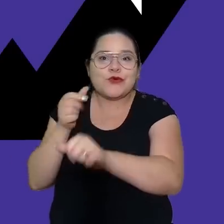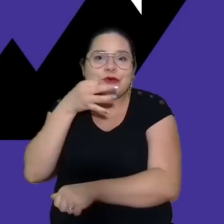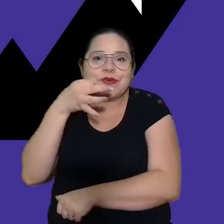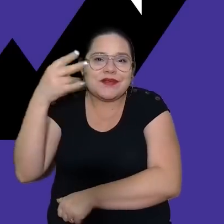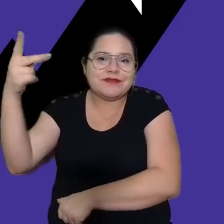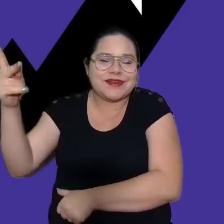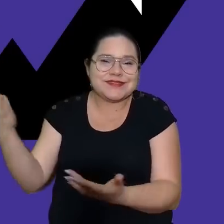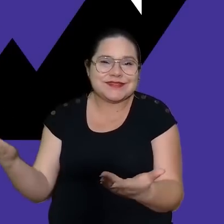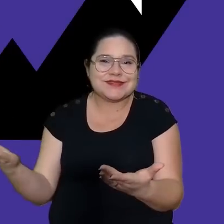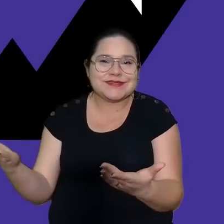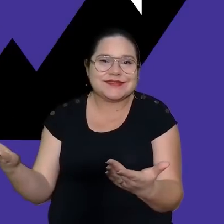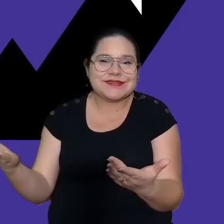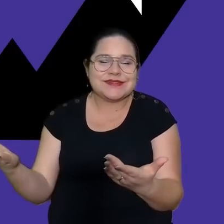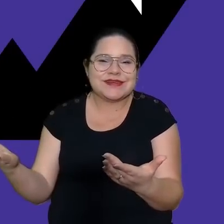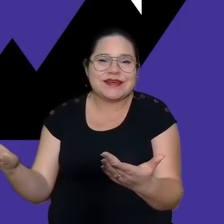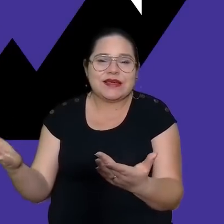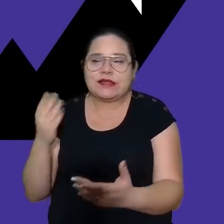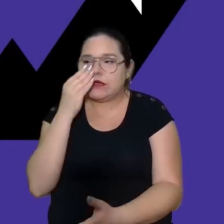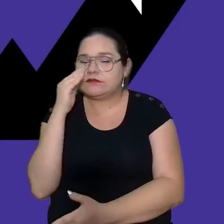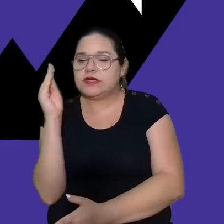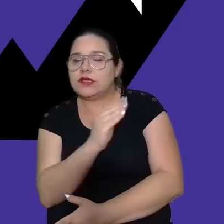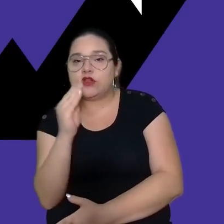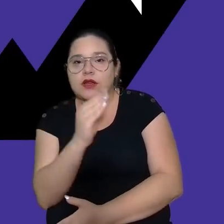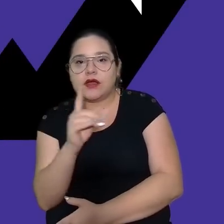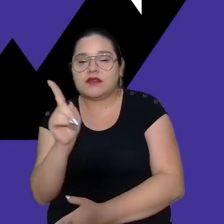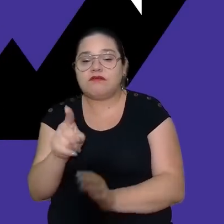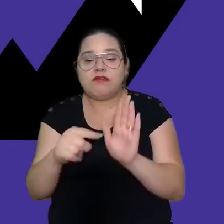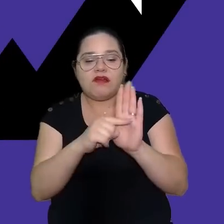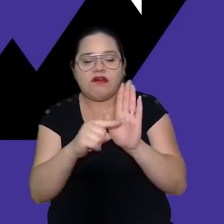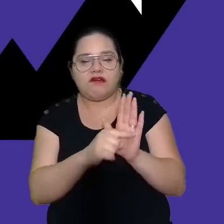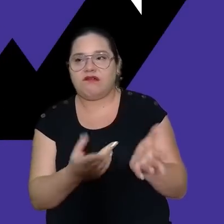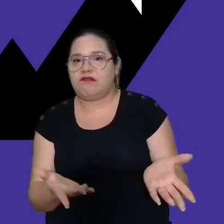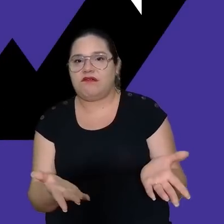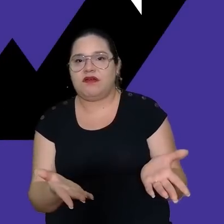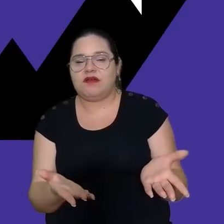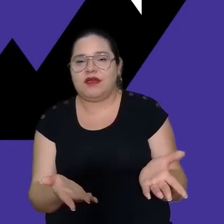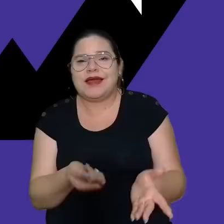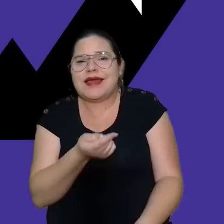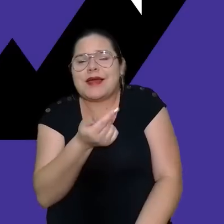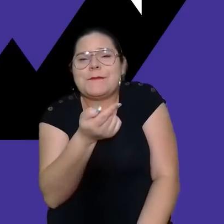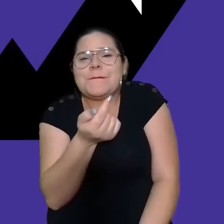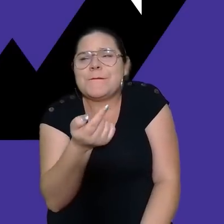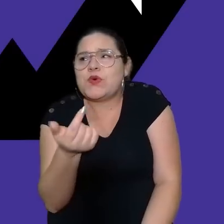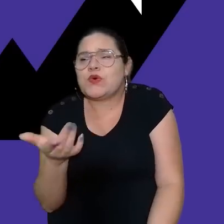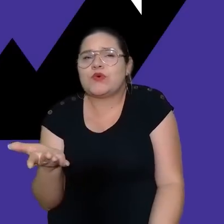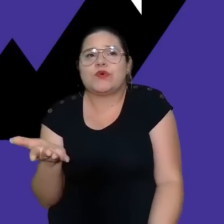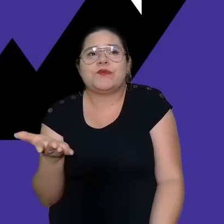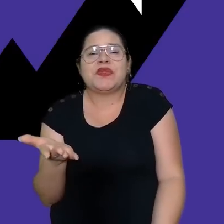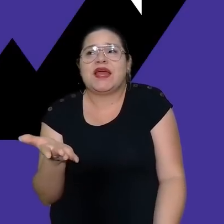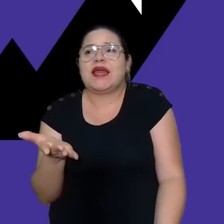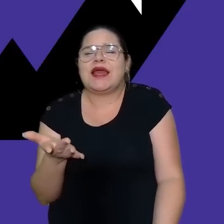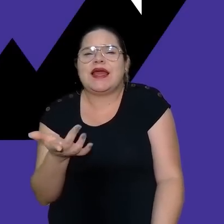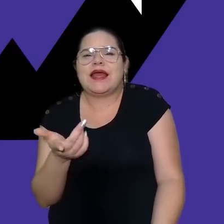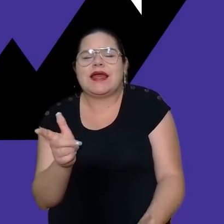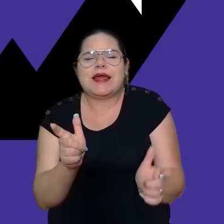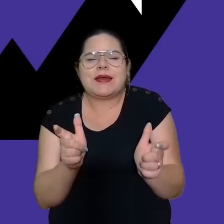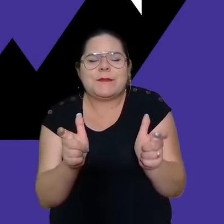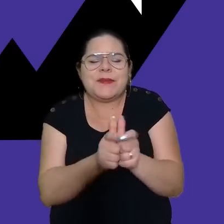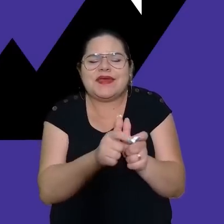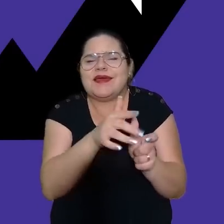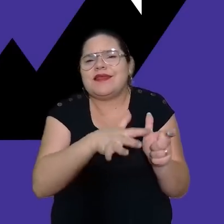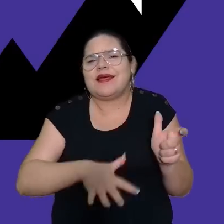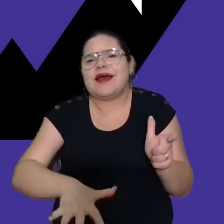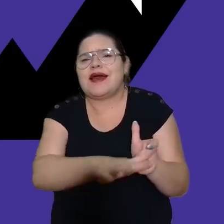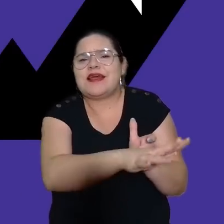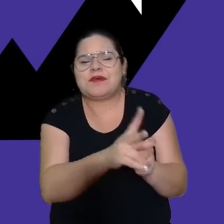Não ser negacionista nesse aspecto. É muito pouco, é muito pequena a área para se dar tanta